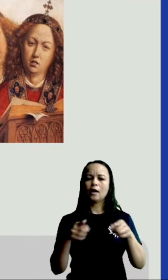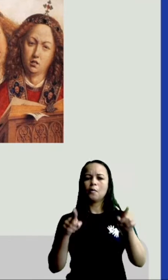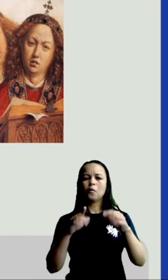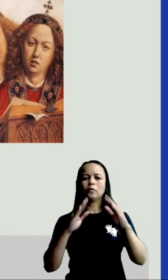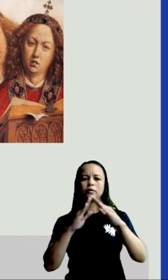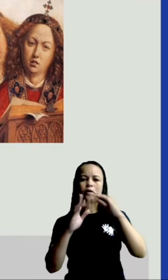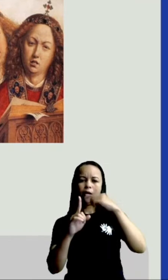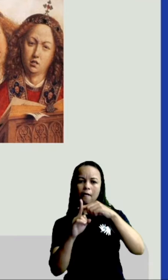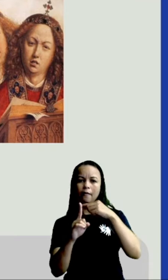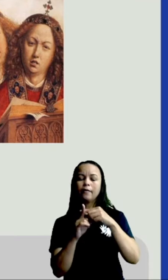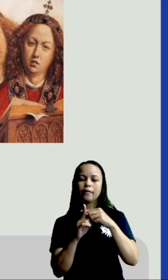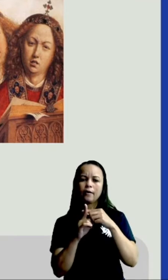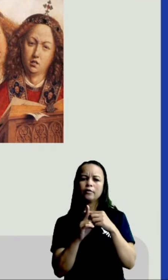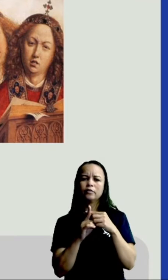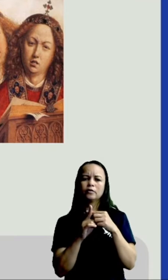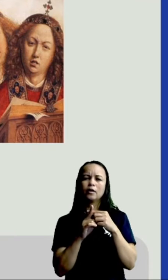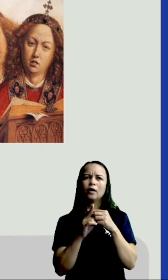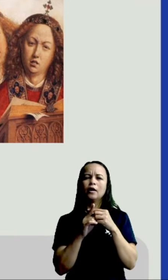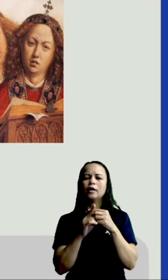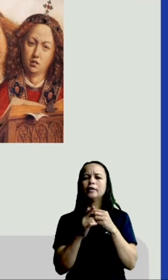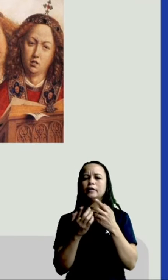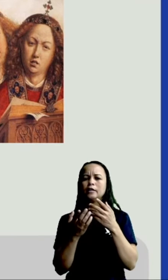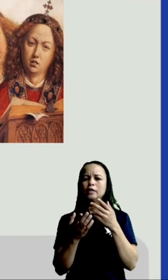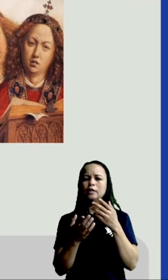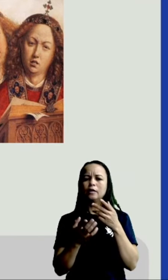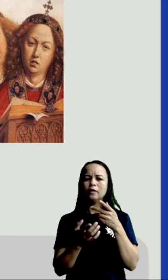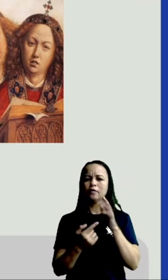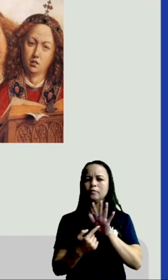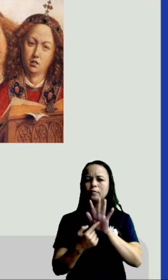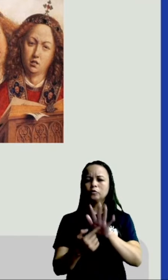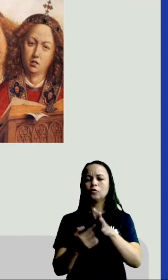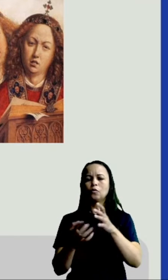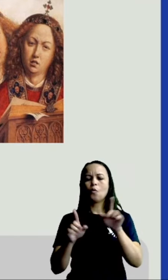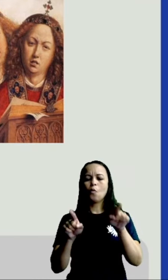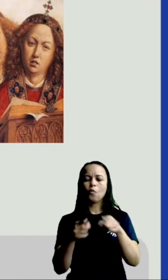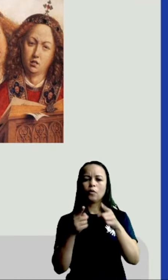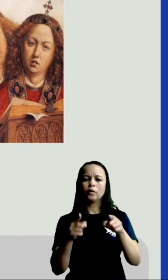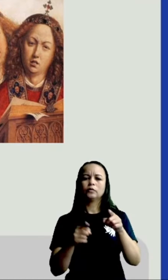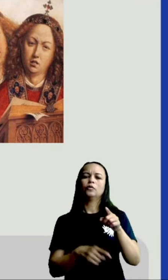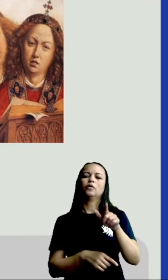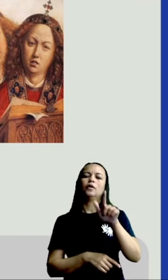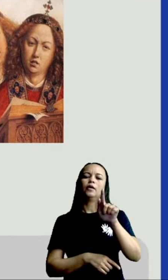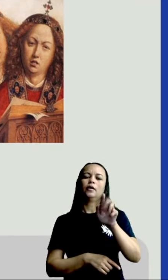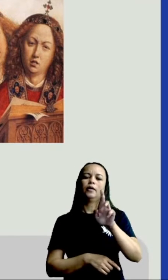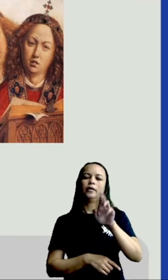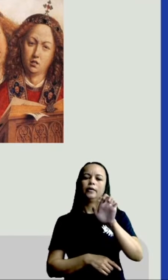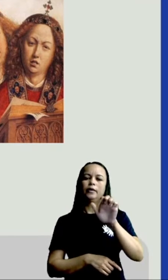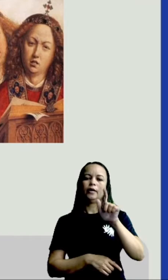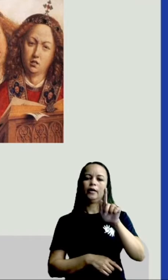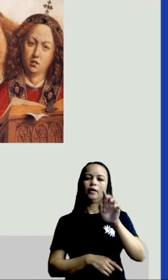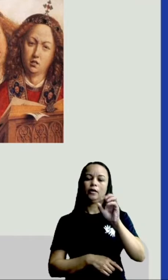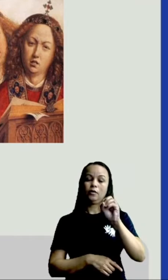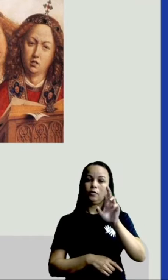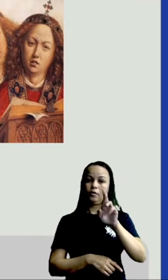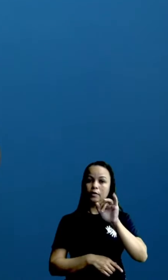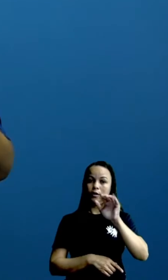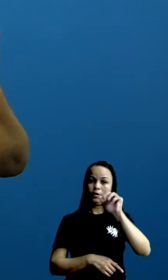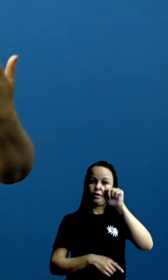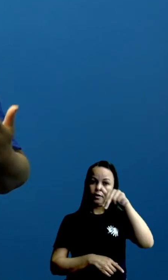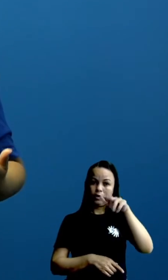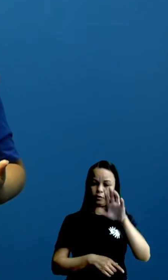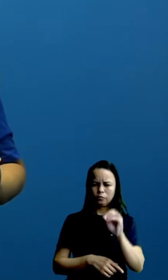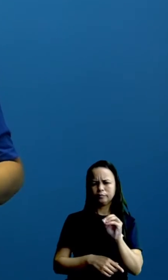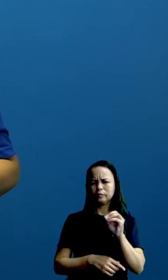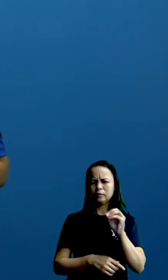igreja intitulou se intitulou o canto gregoriano já foi